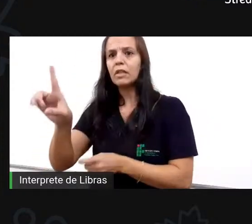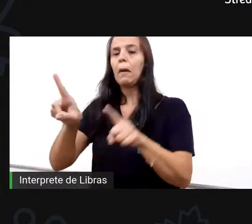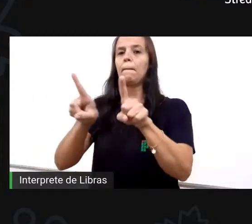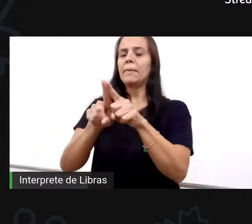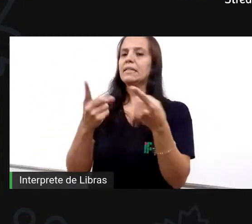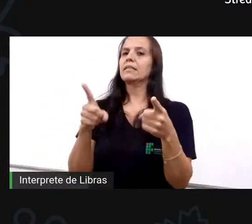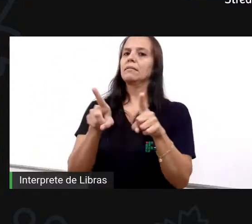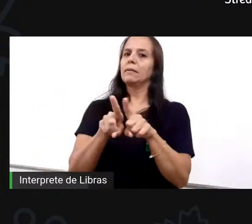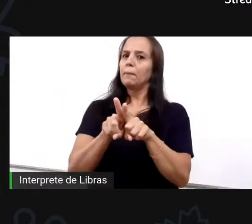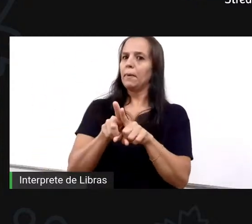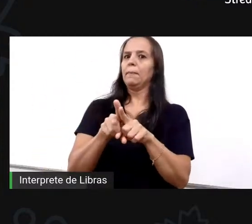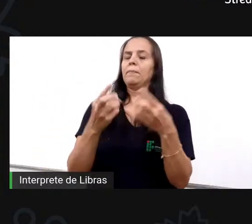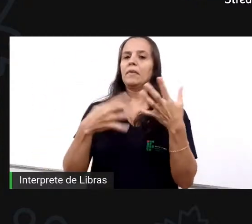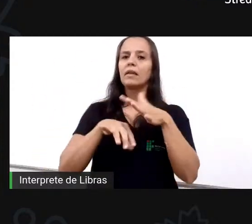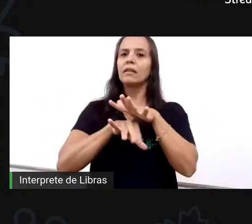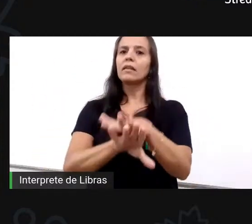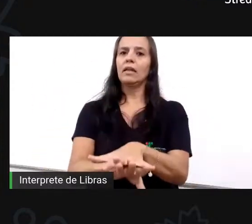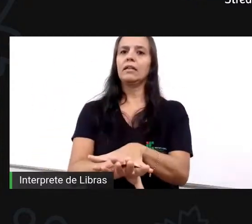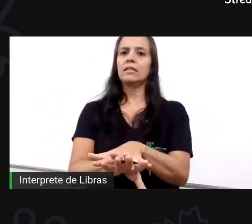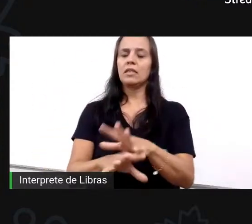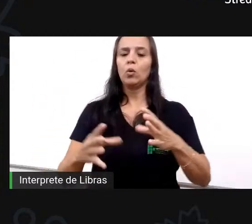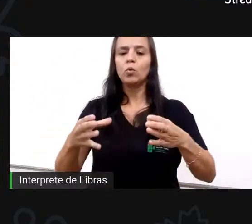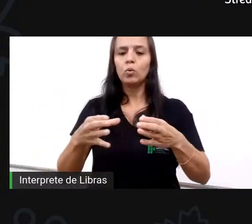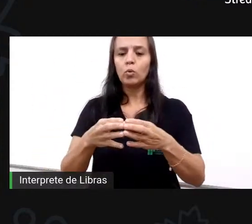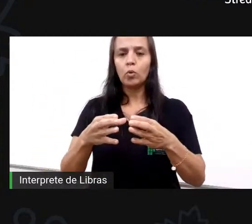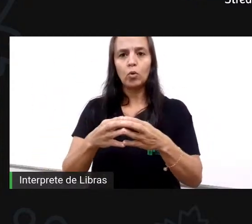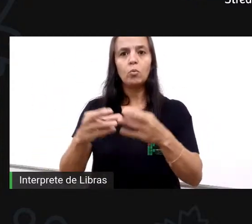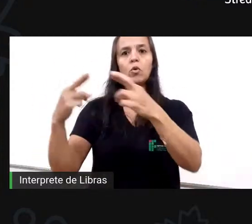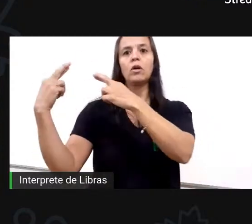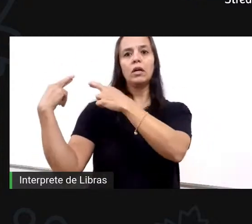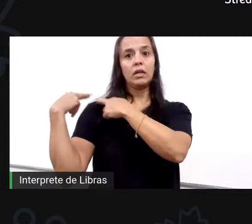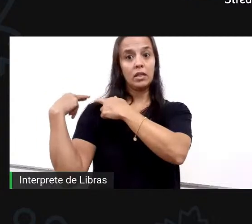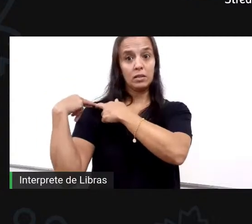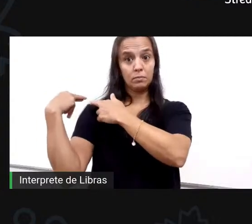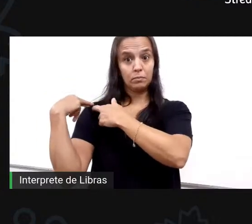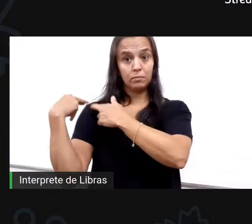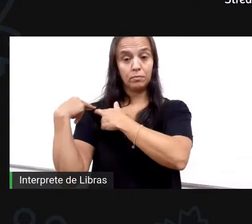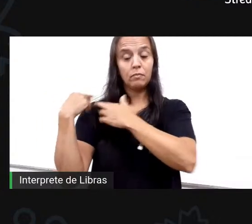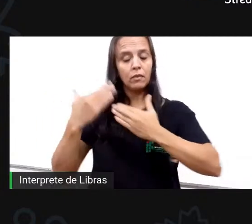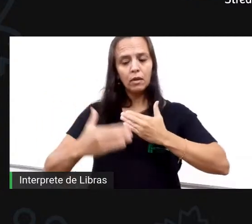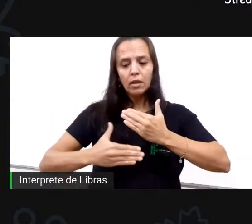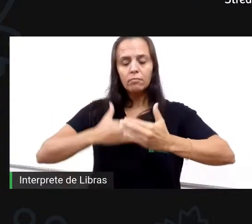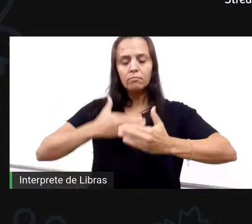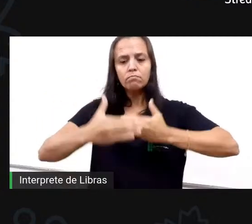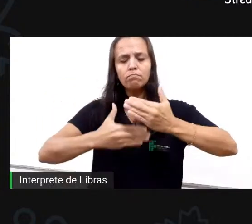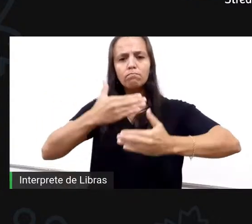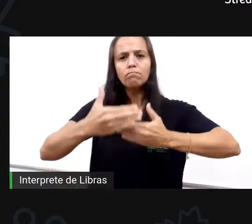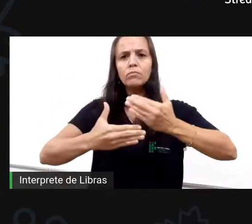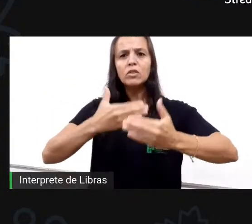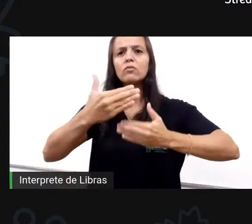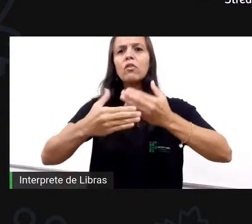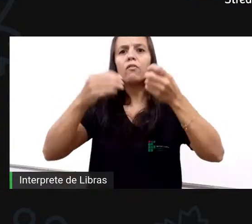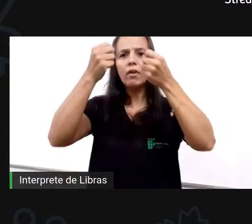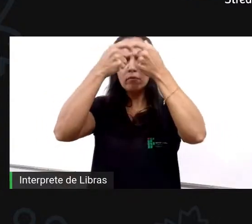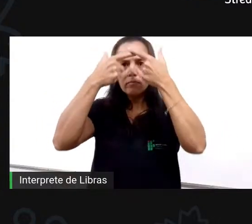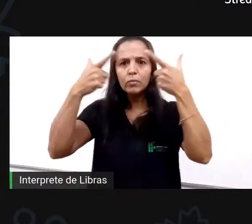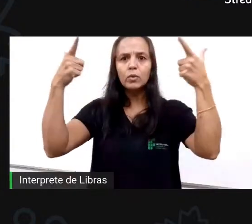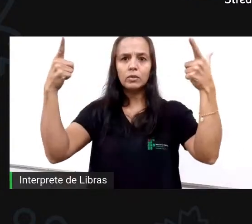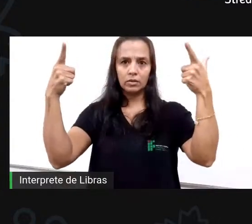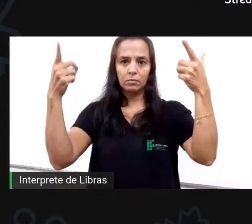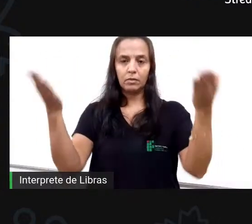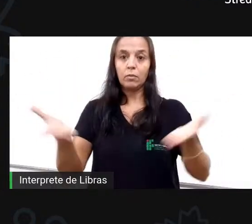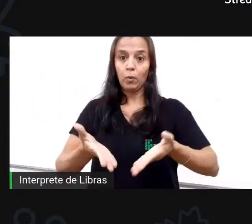do grupo e comprometimento com a construção de saberes. E